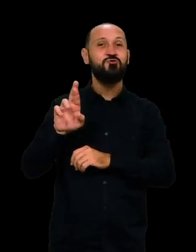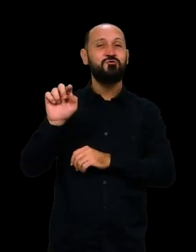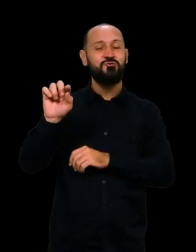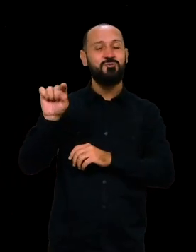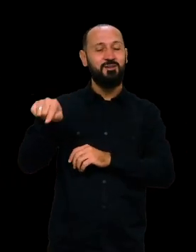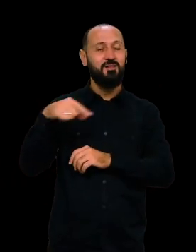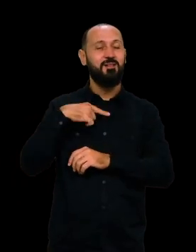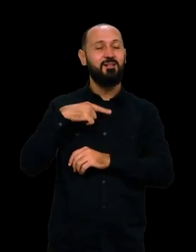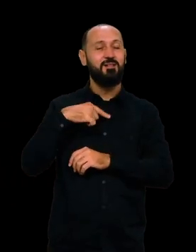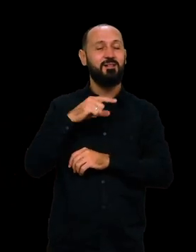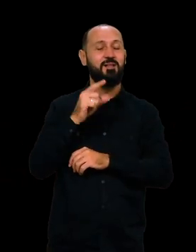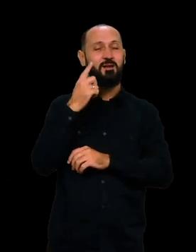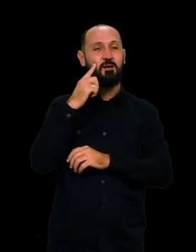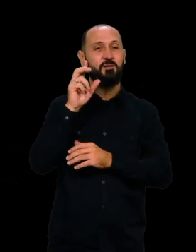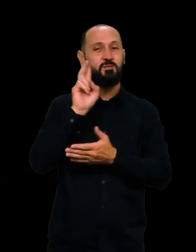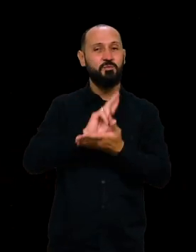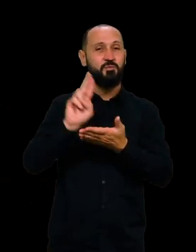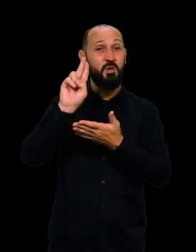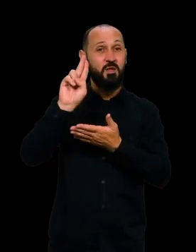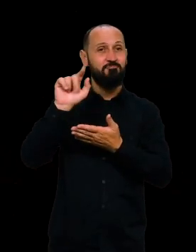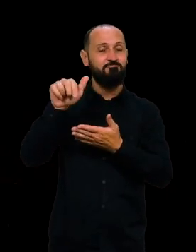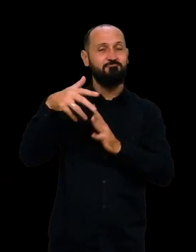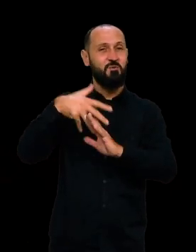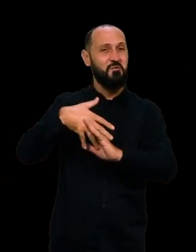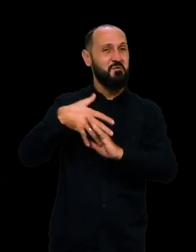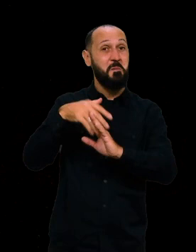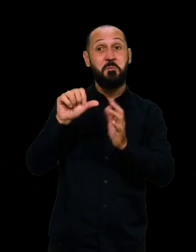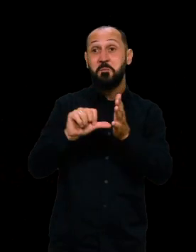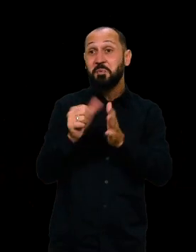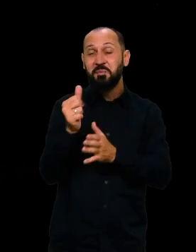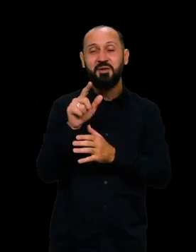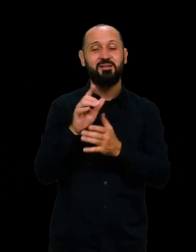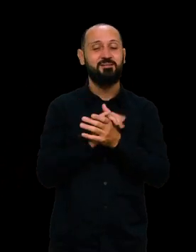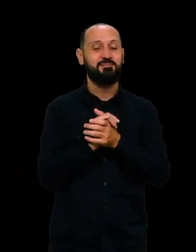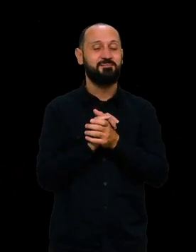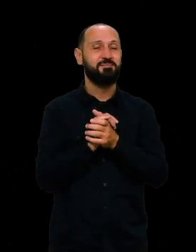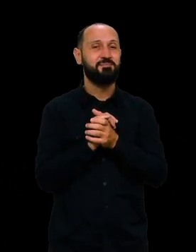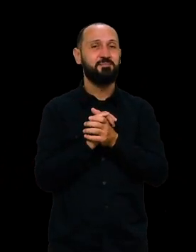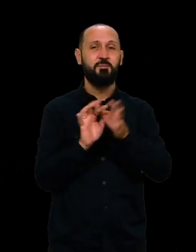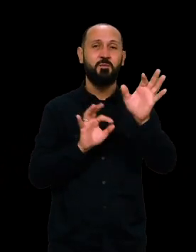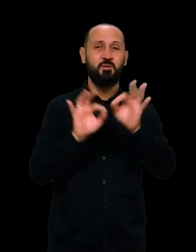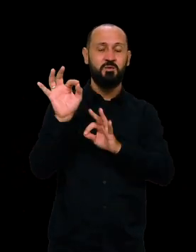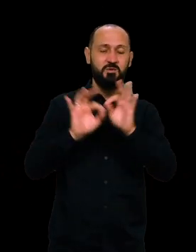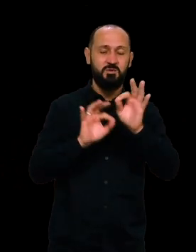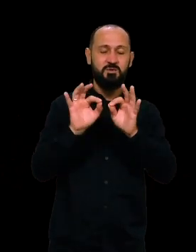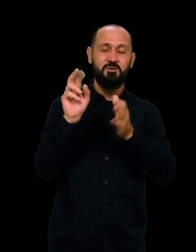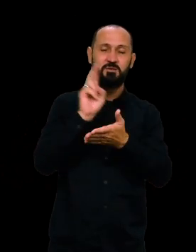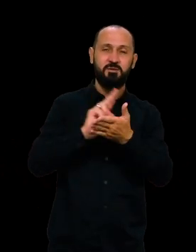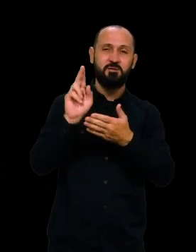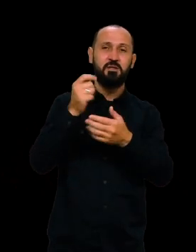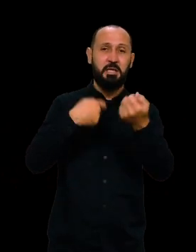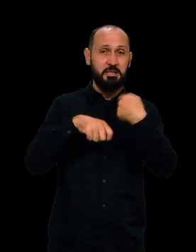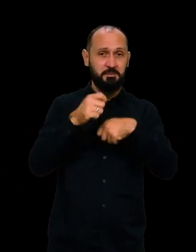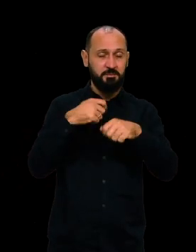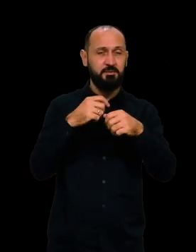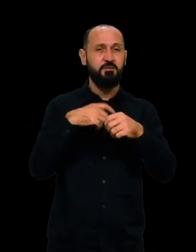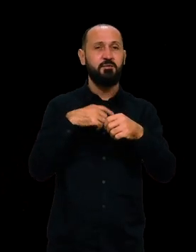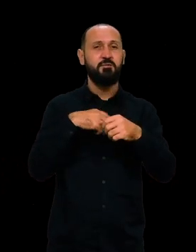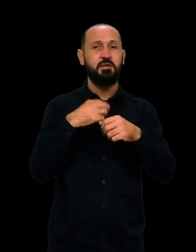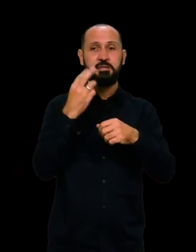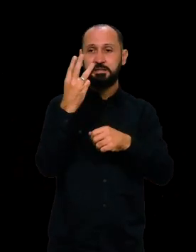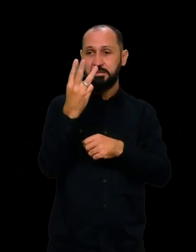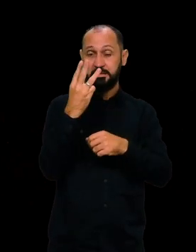de administração da UFMS também. A gente pegou, resgatou e ajudou a construir a primeira empresa júnior. A gente fez na faculdade,